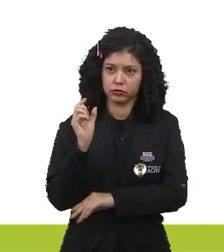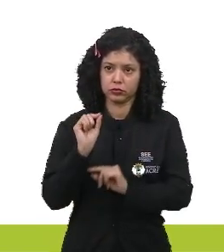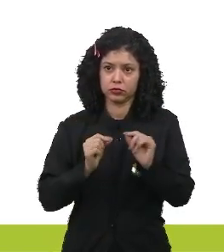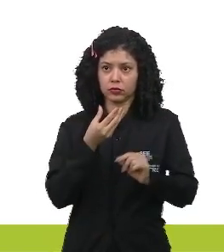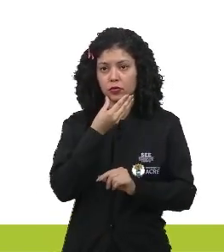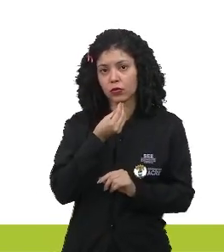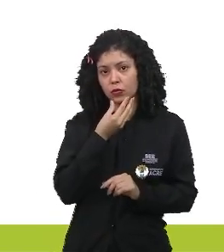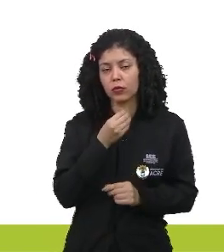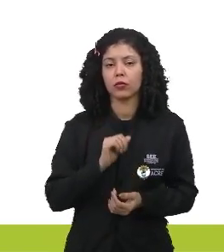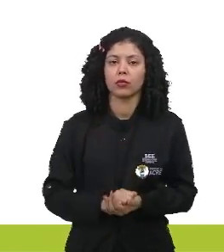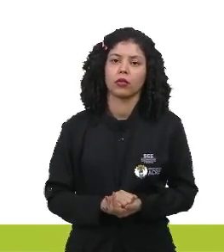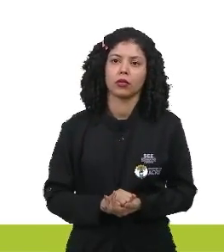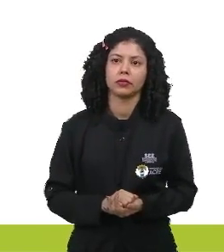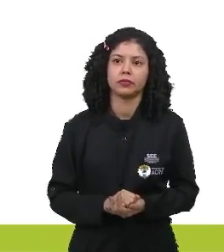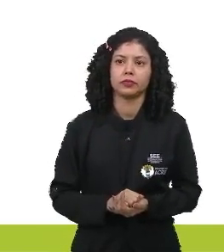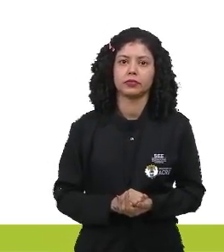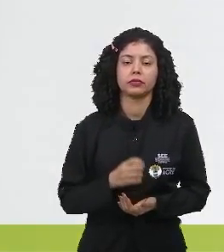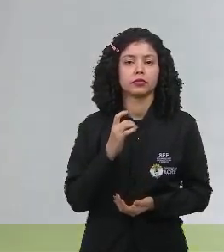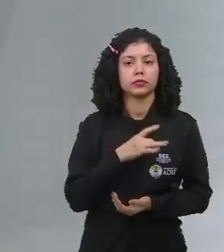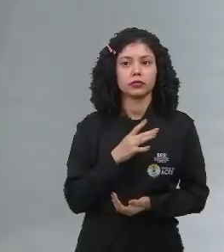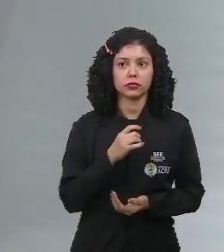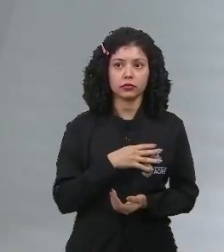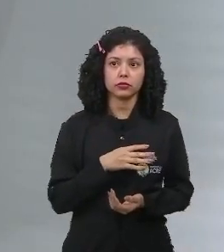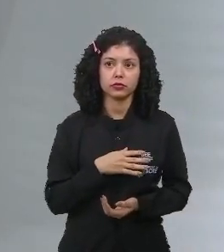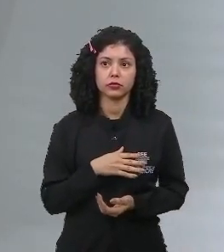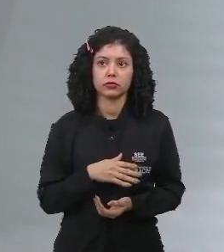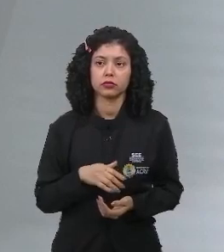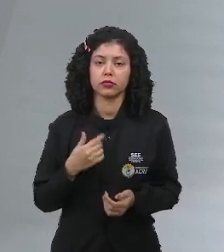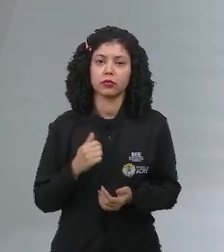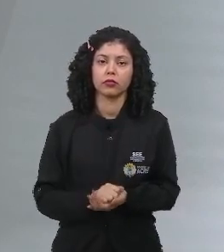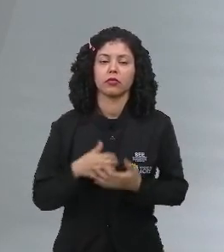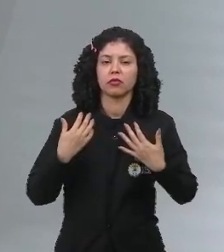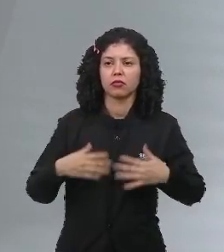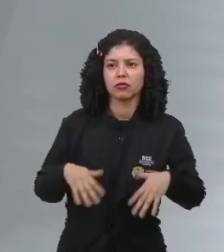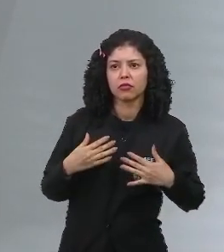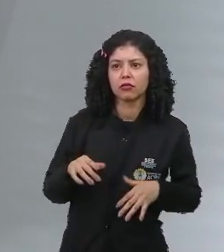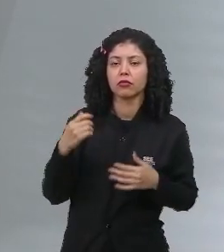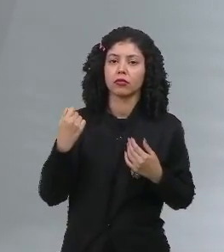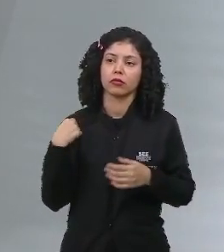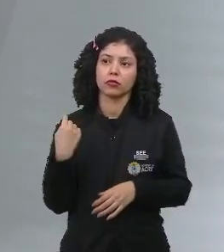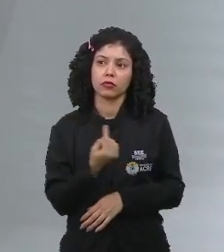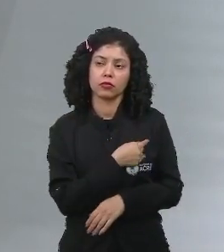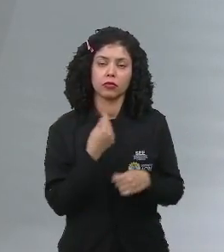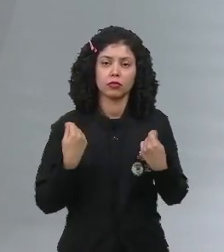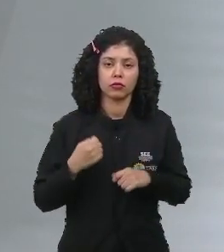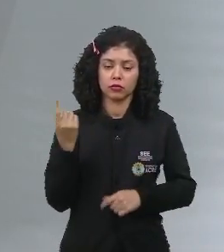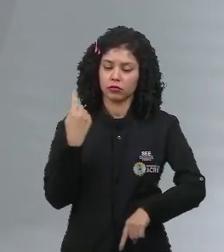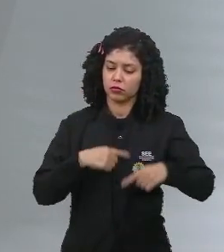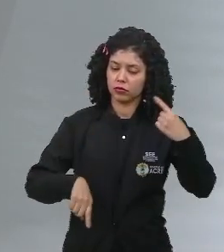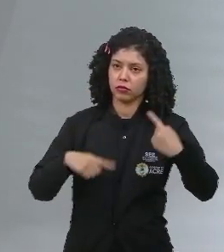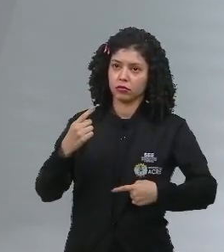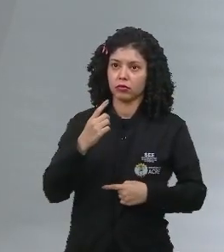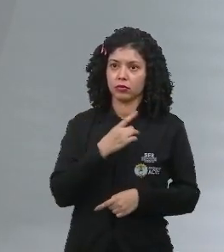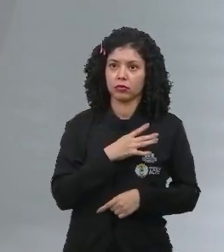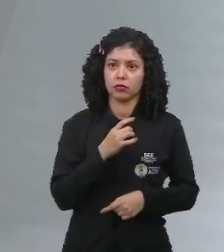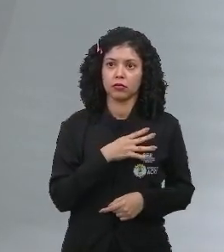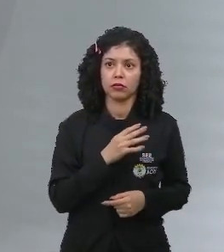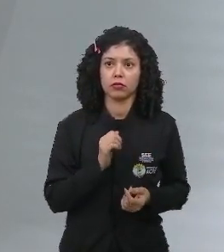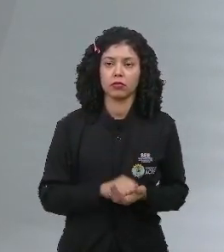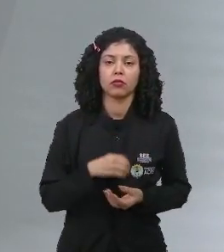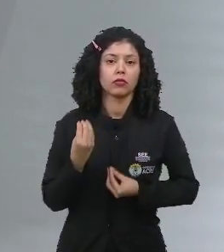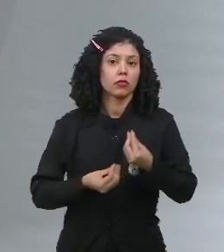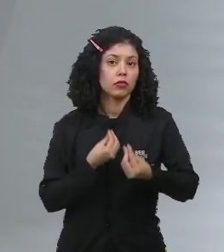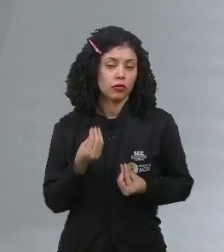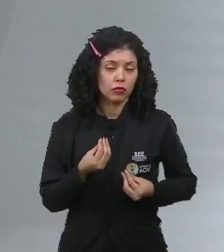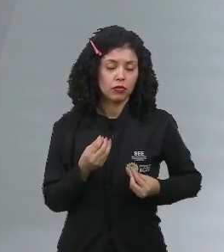o homem ele tem medo e fraqueza então nós precisamos superar o medo e a fraqueza De que